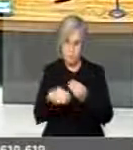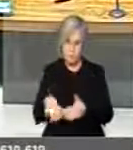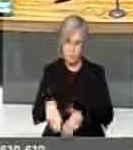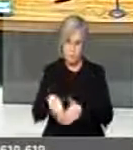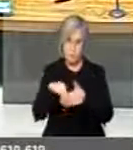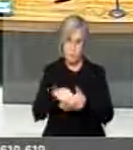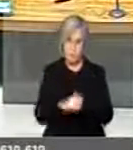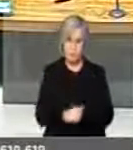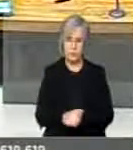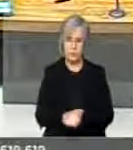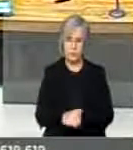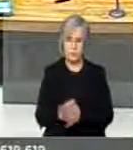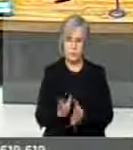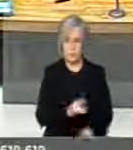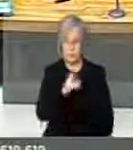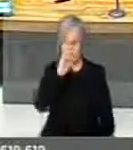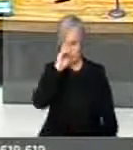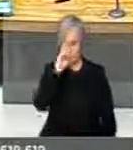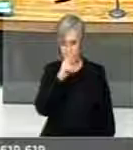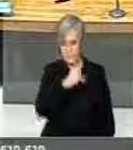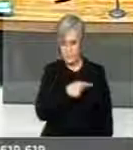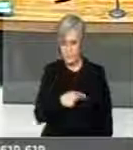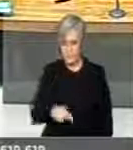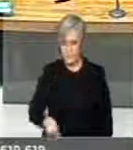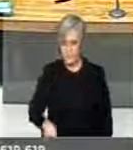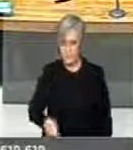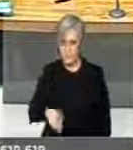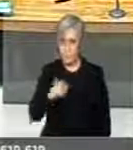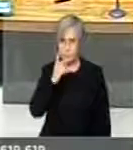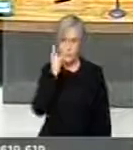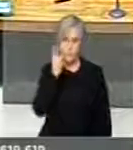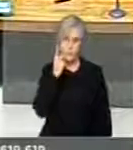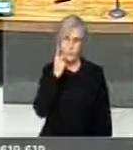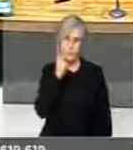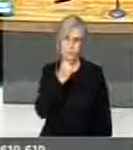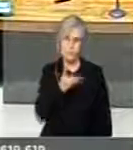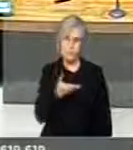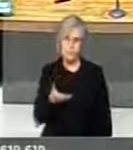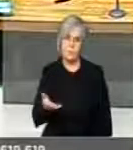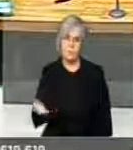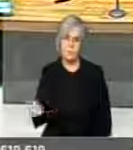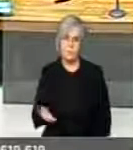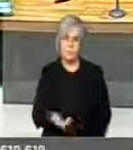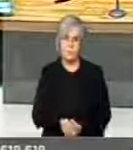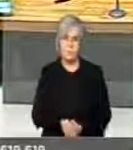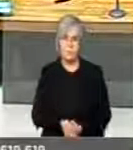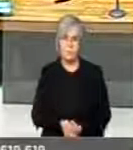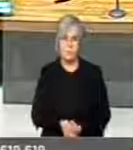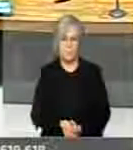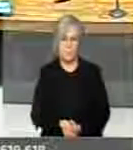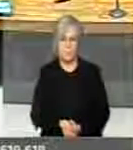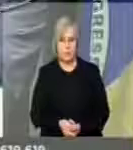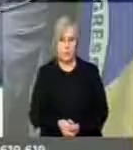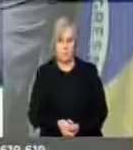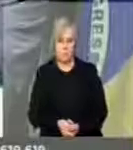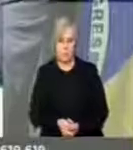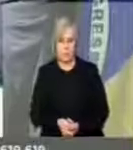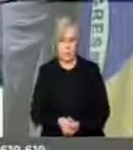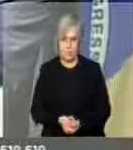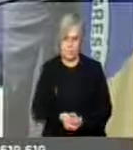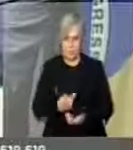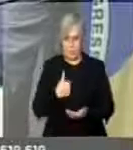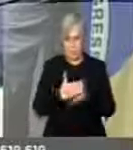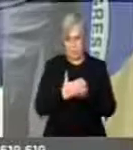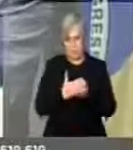Senhor presidente, senhores e senhoras deputados, eu inicialmente